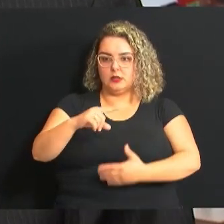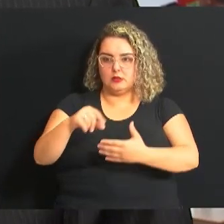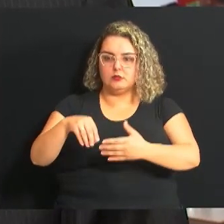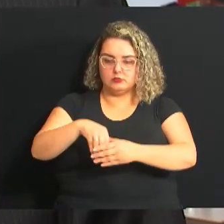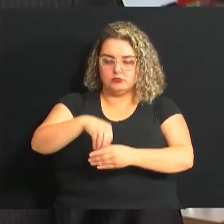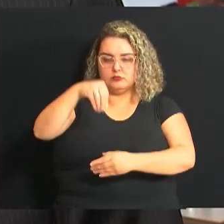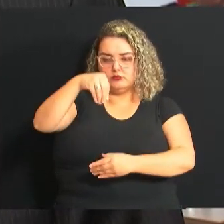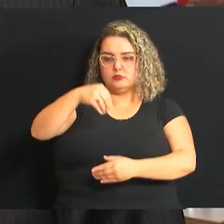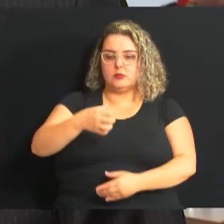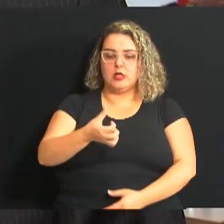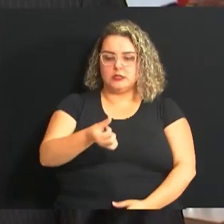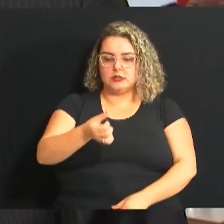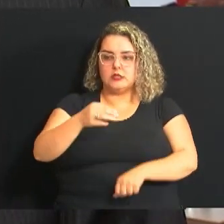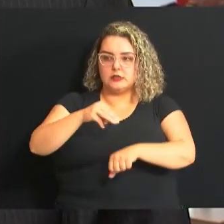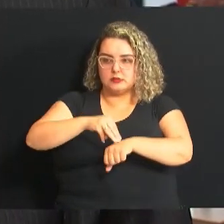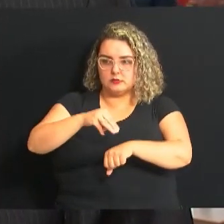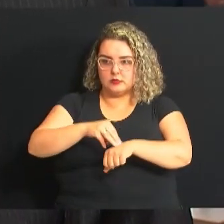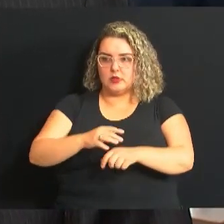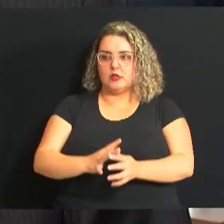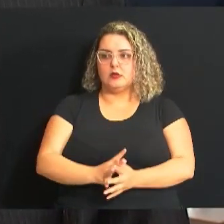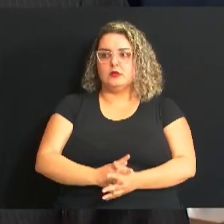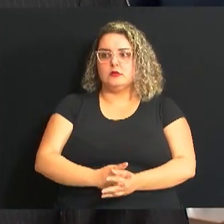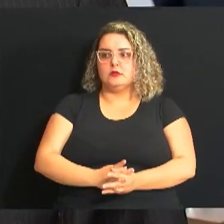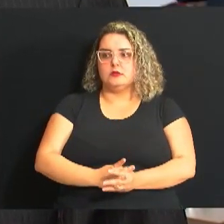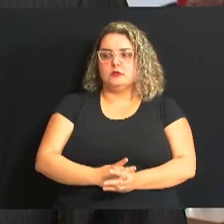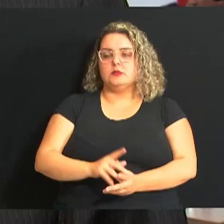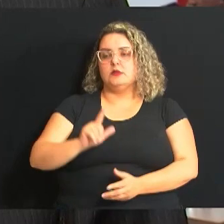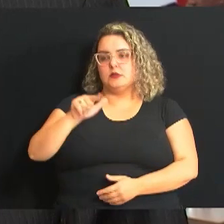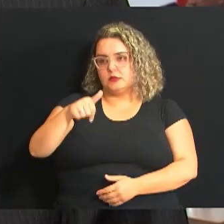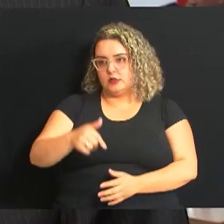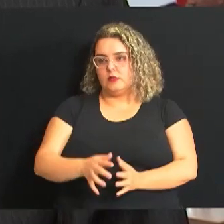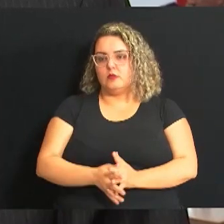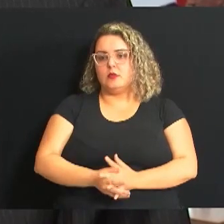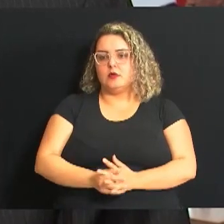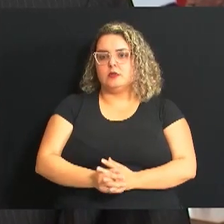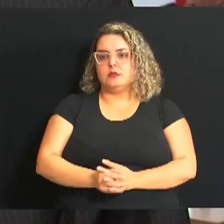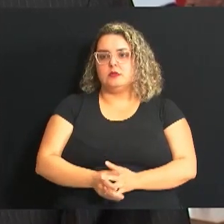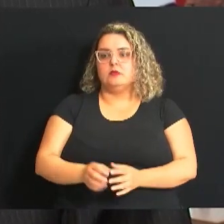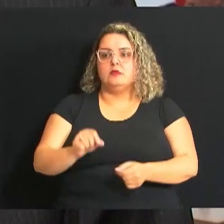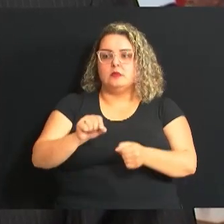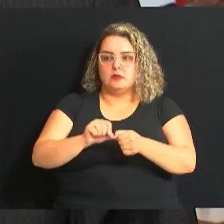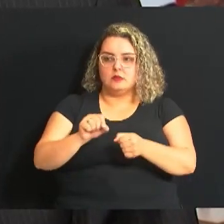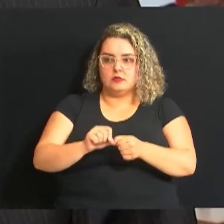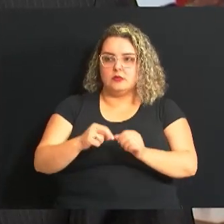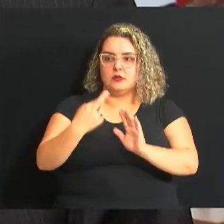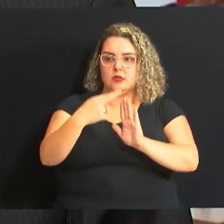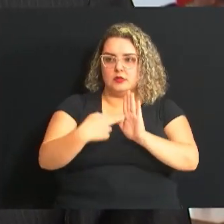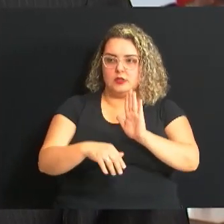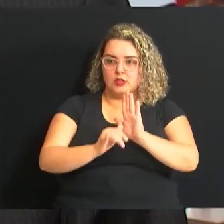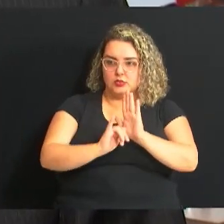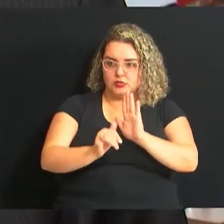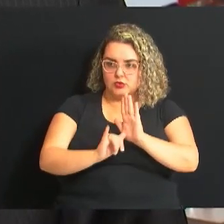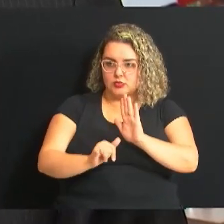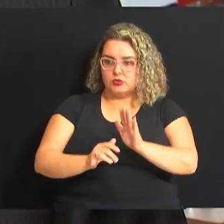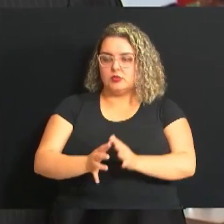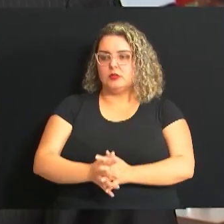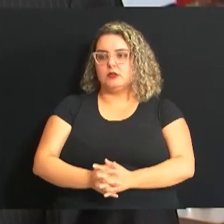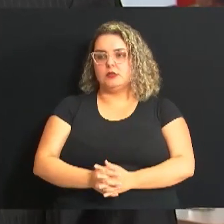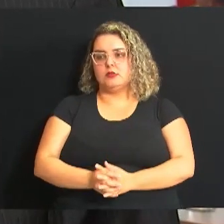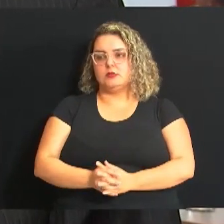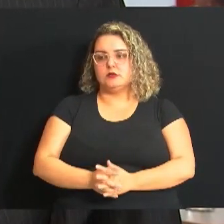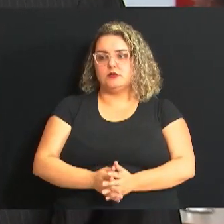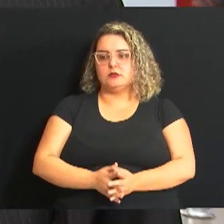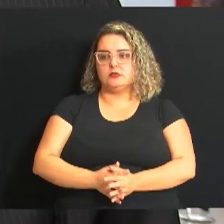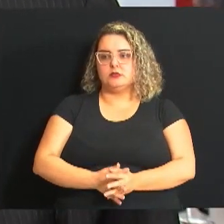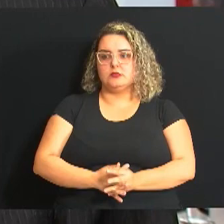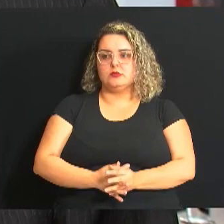6 membros. Após isso, vai ser feito a escolha do relator, que ficará encarregado de